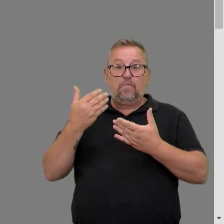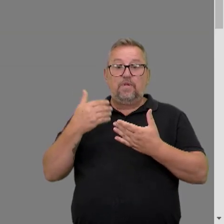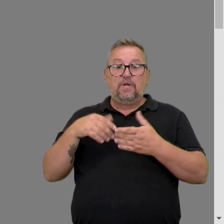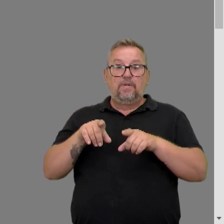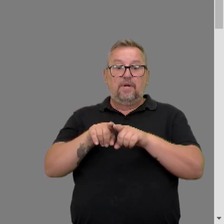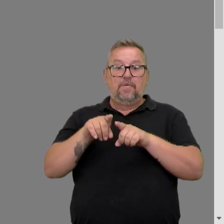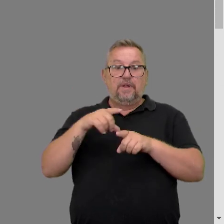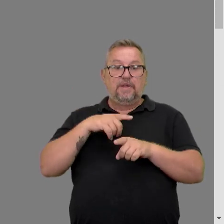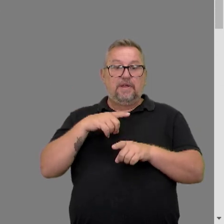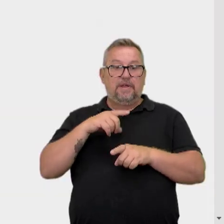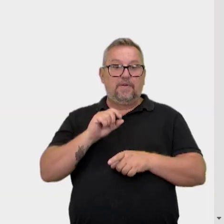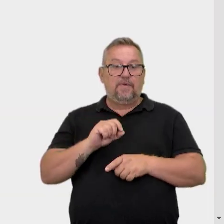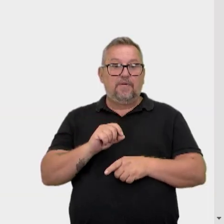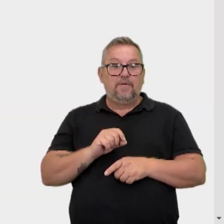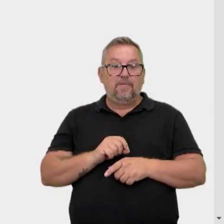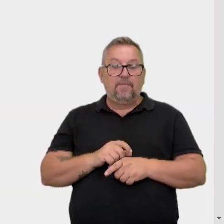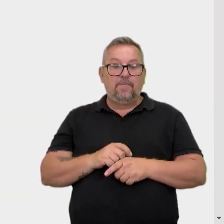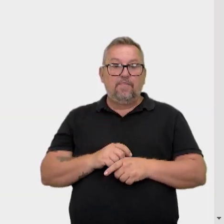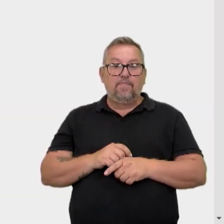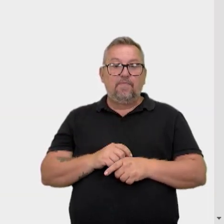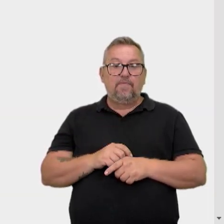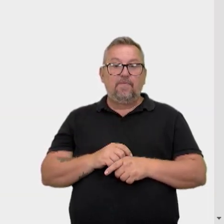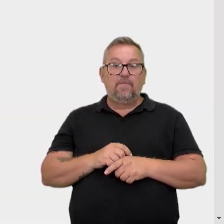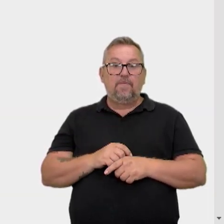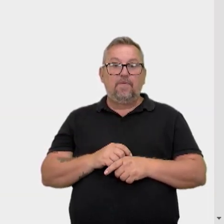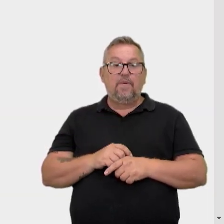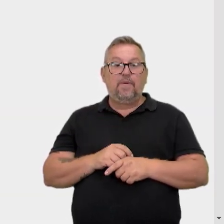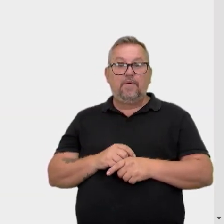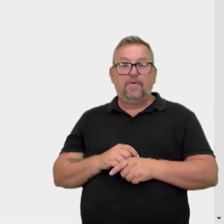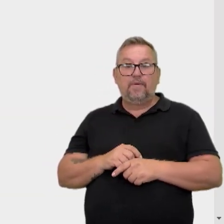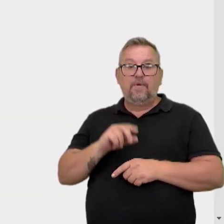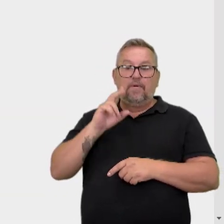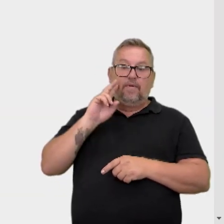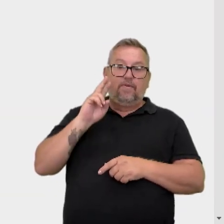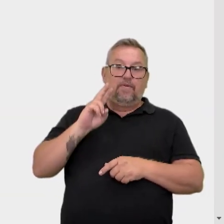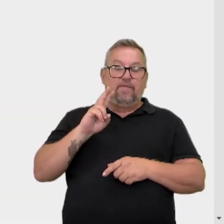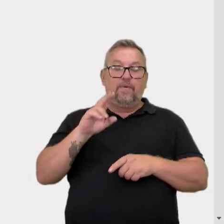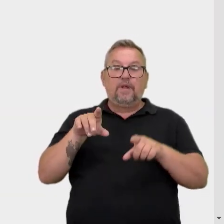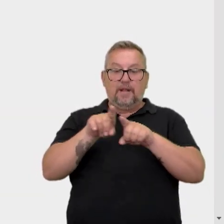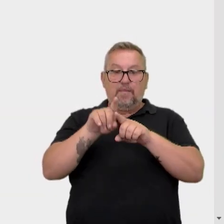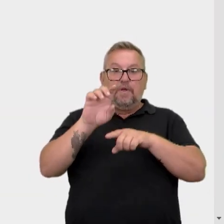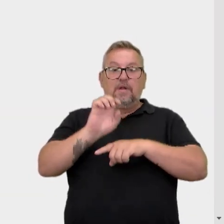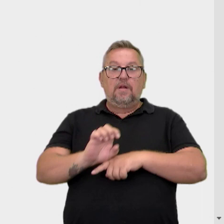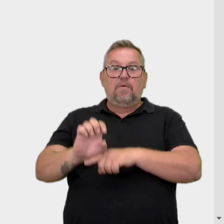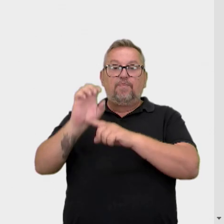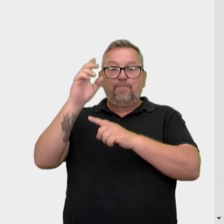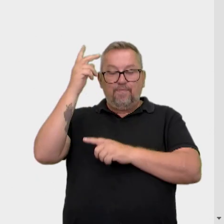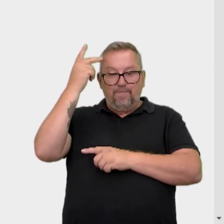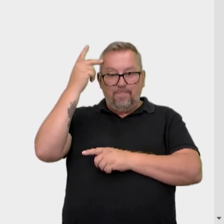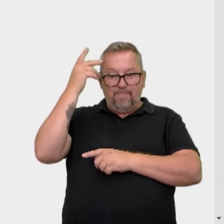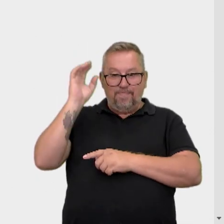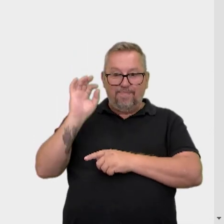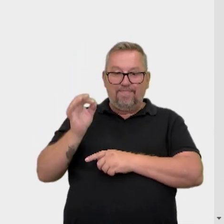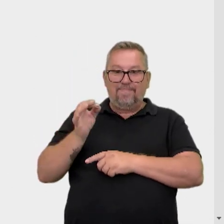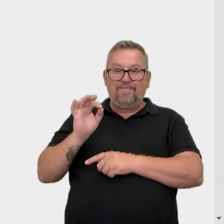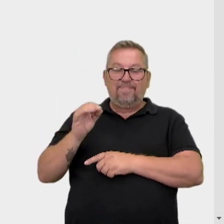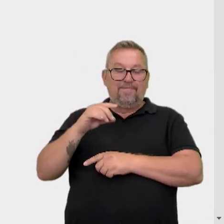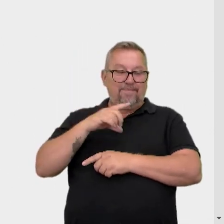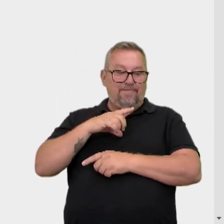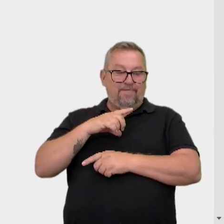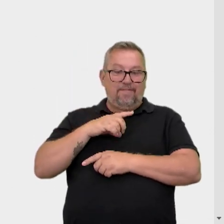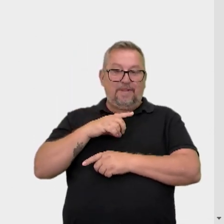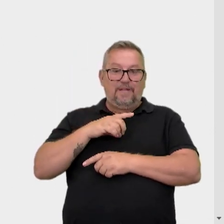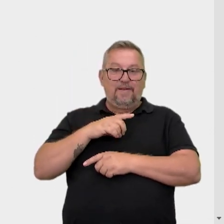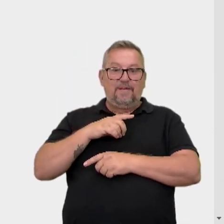né, aqueles dados lá que a gente também viu aí do estado de São Paulo, tá certo? Então ele tem,